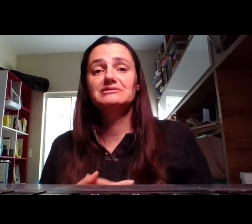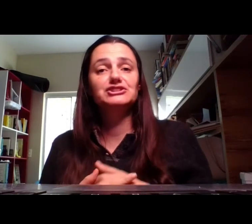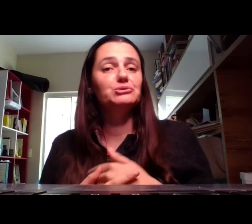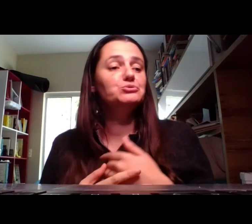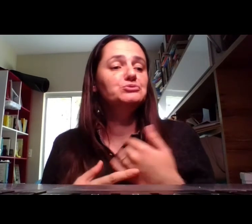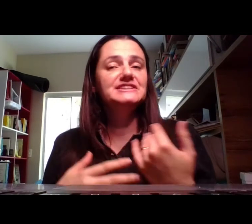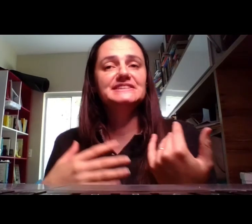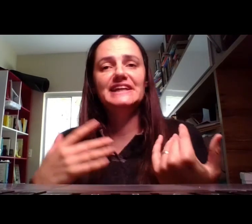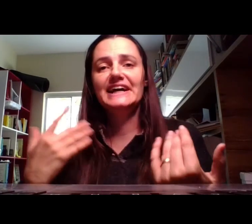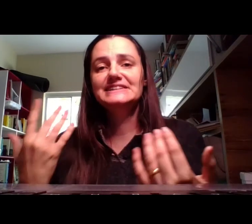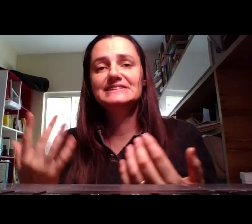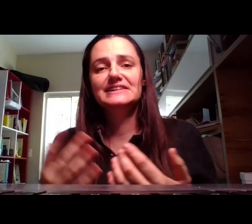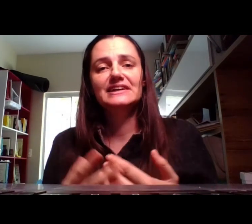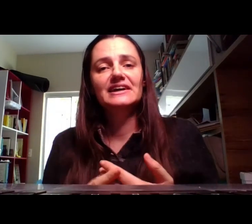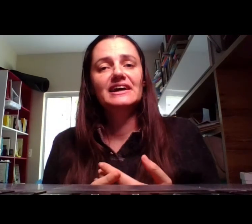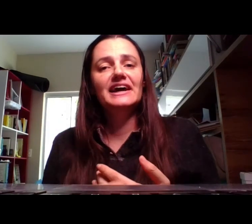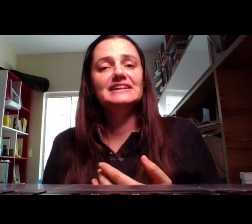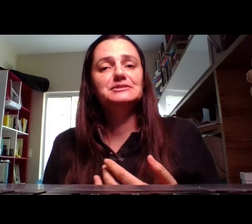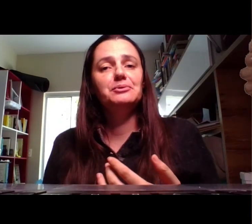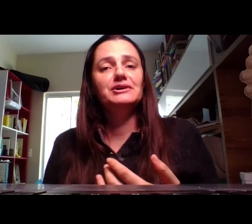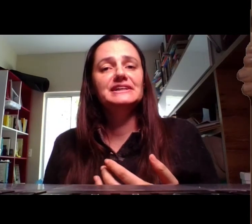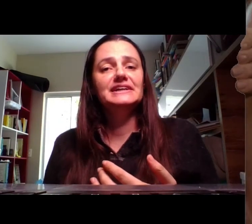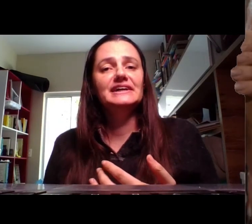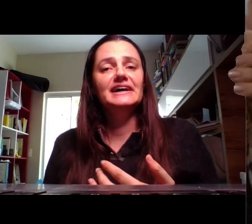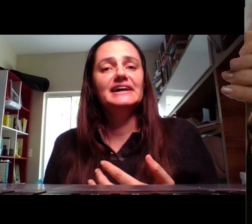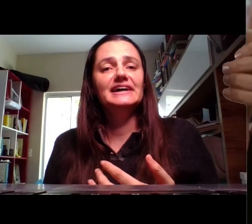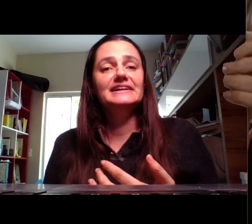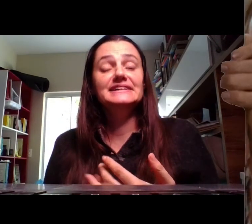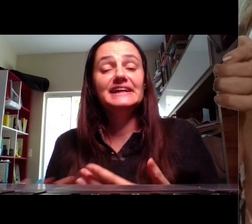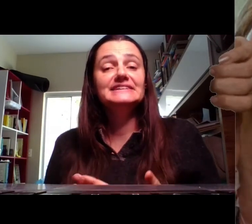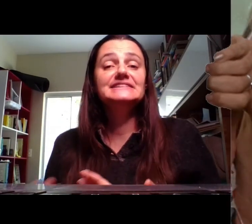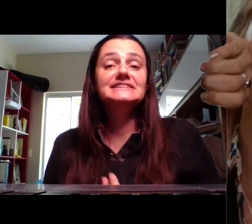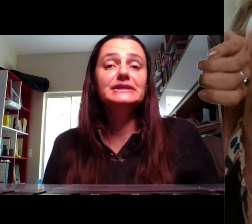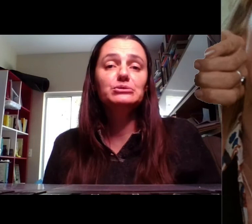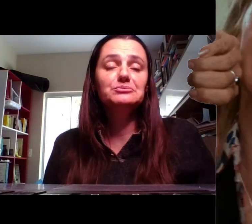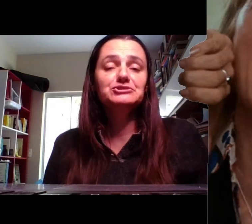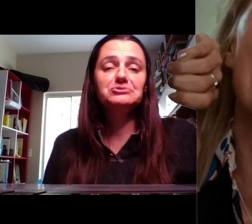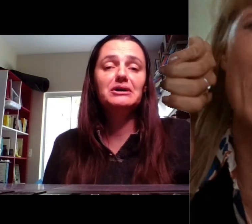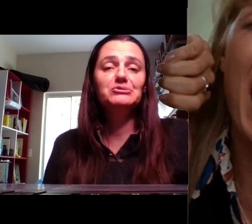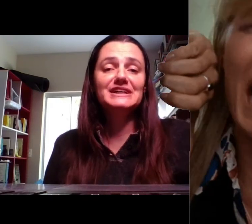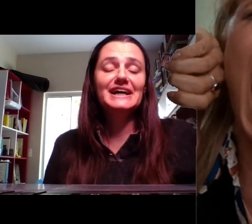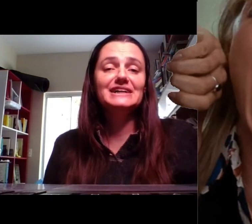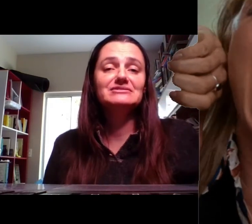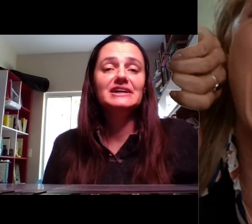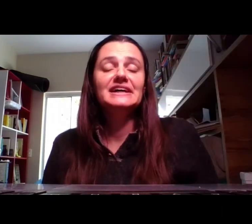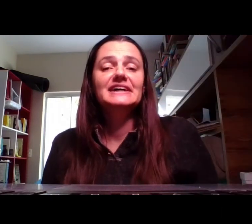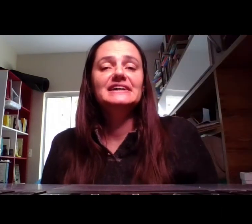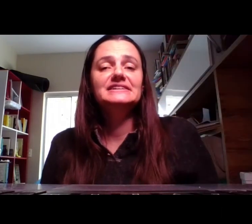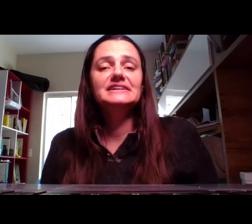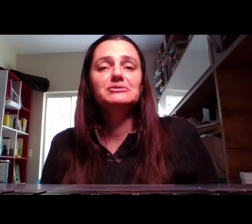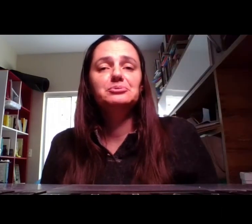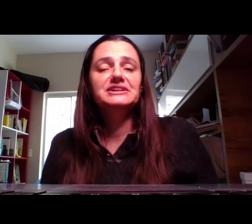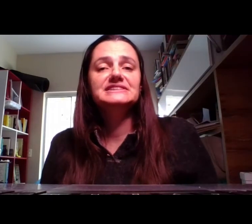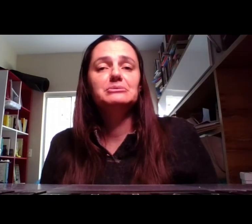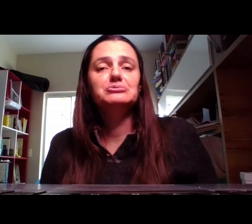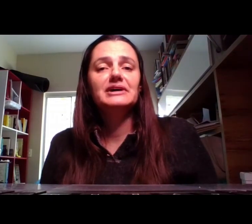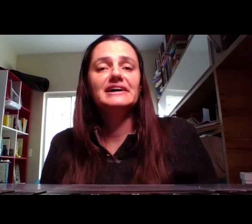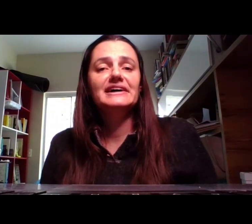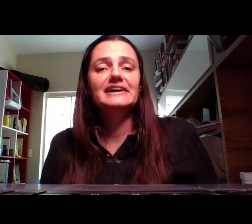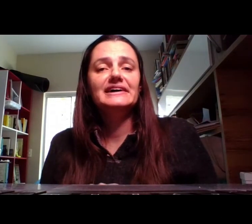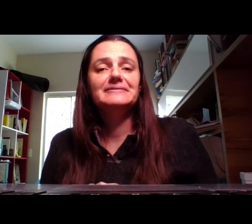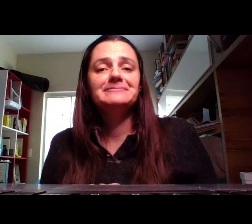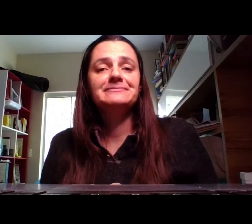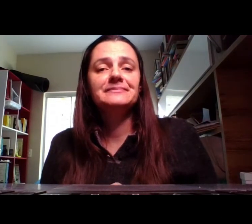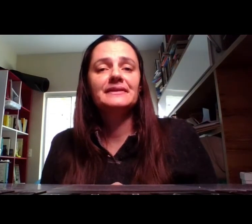vezes por causa de algum estresse, elas podem ter esse ciclo menstrual alterado. Então, por